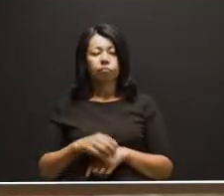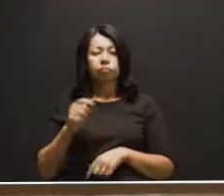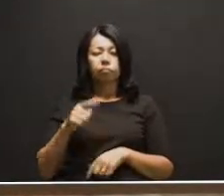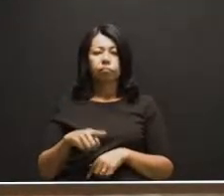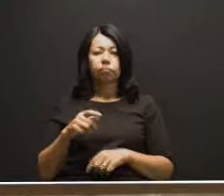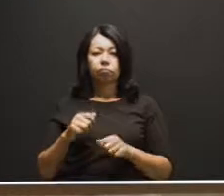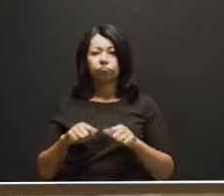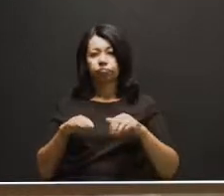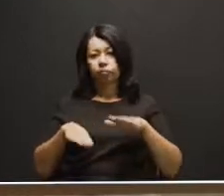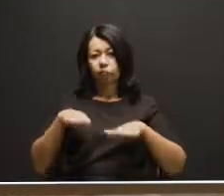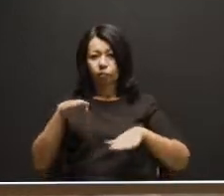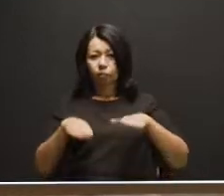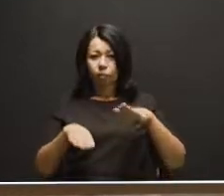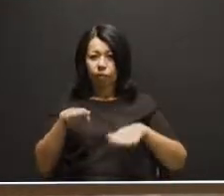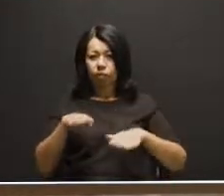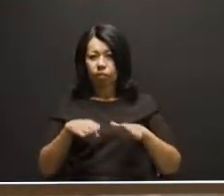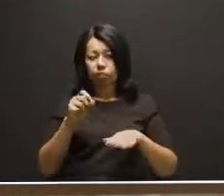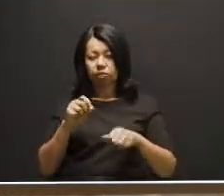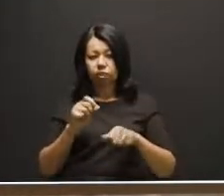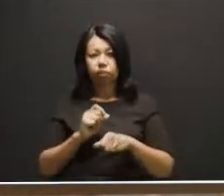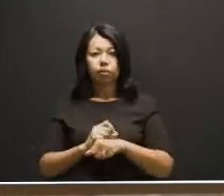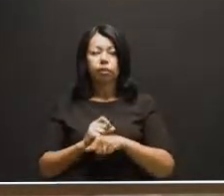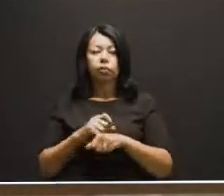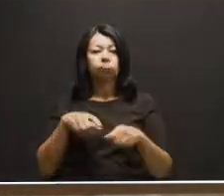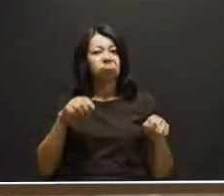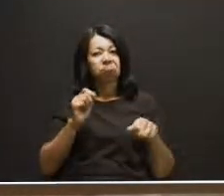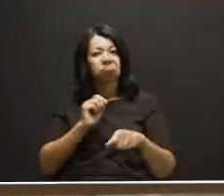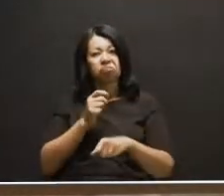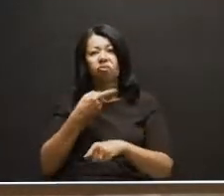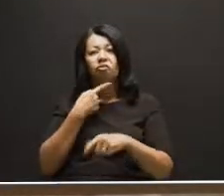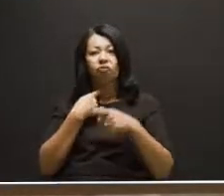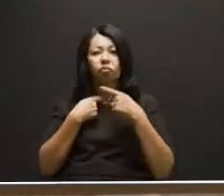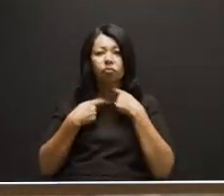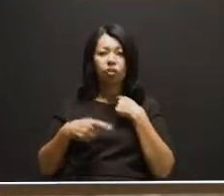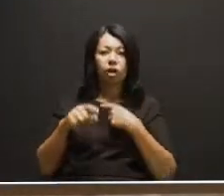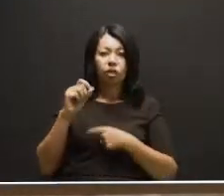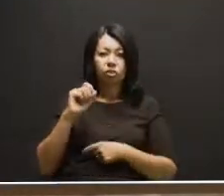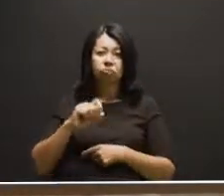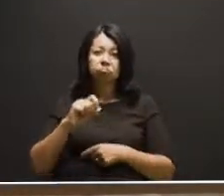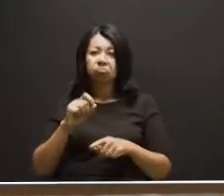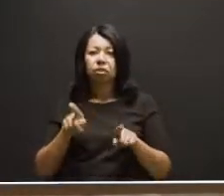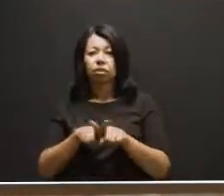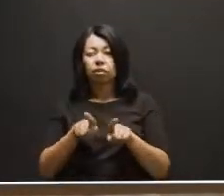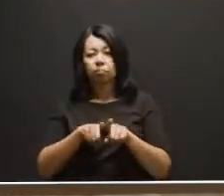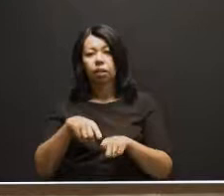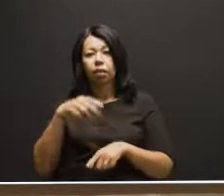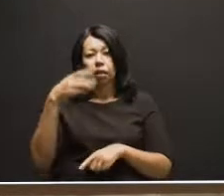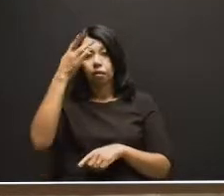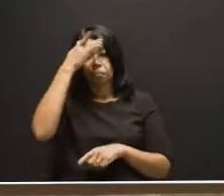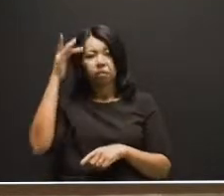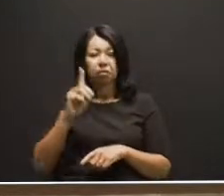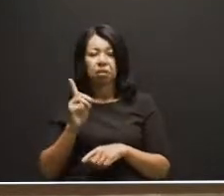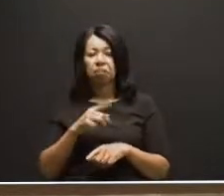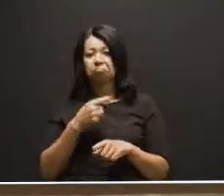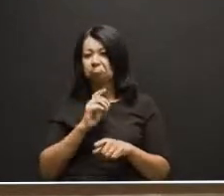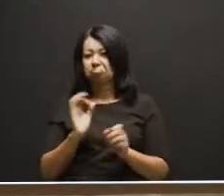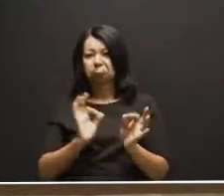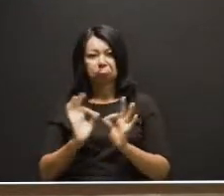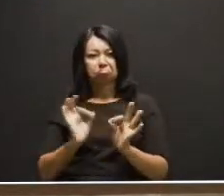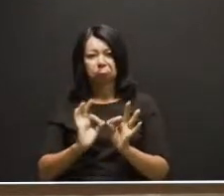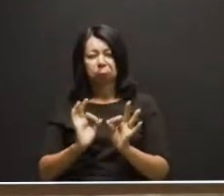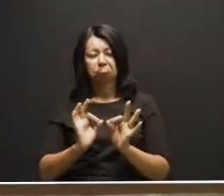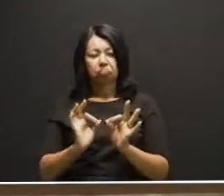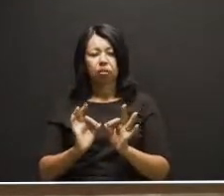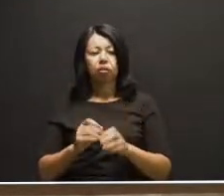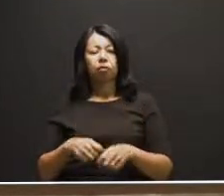faço a comparação entre dedicação exclusiva ea pessoa que não se dedica exclusivamente a uma pasta por